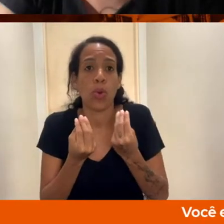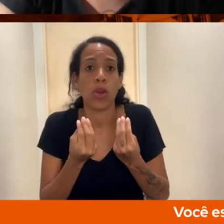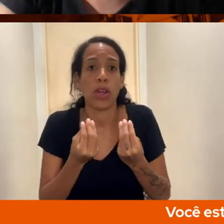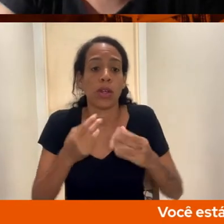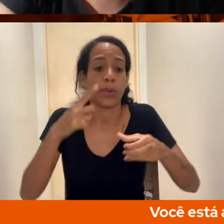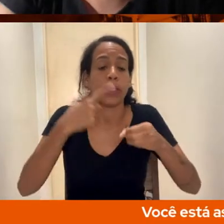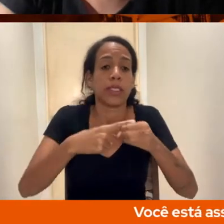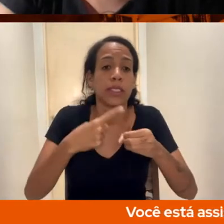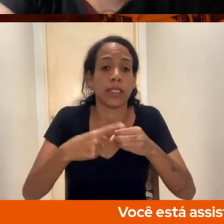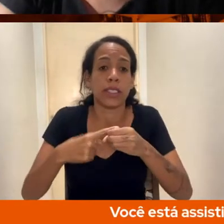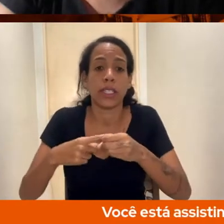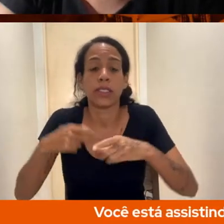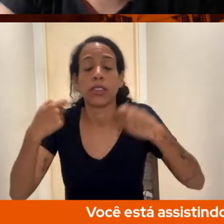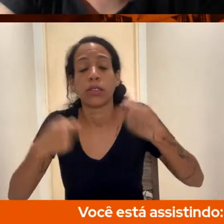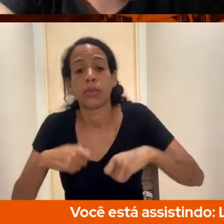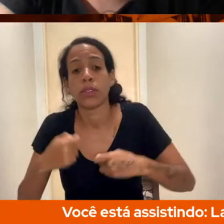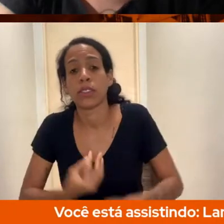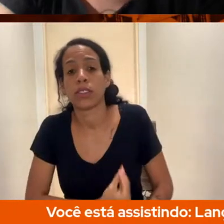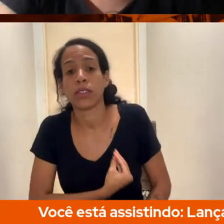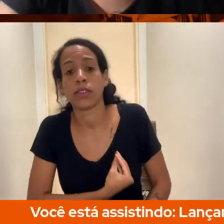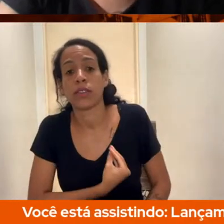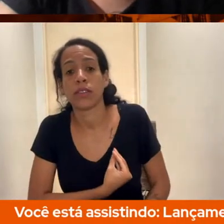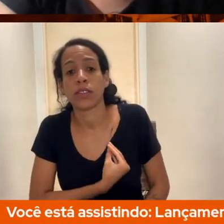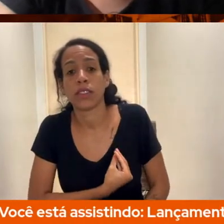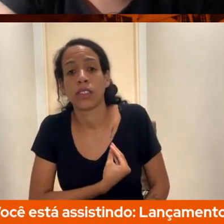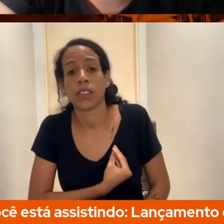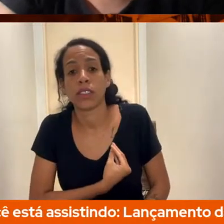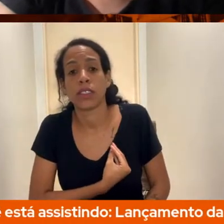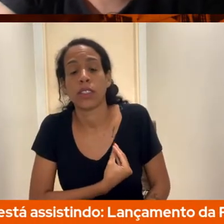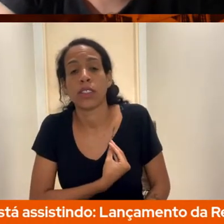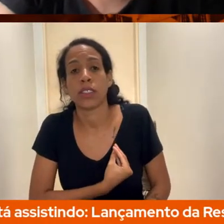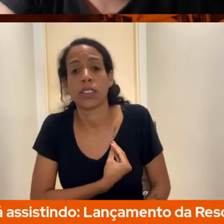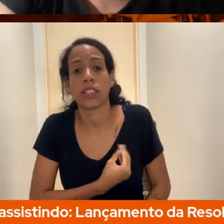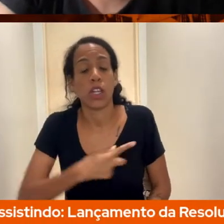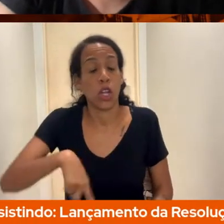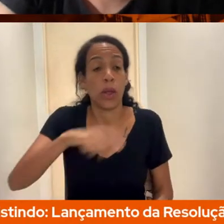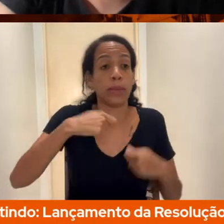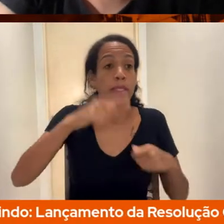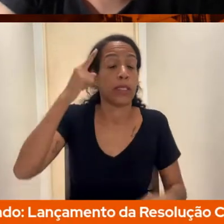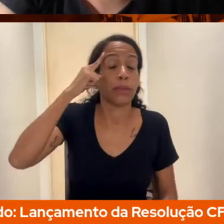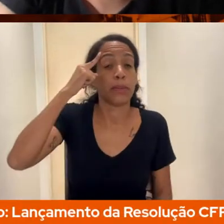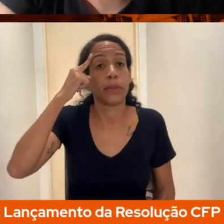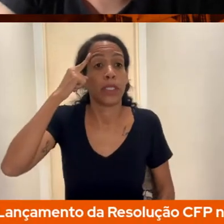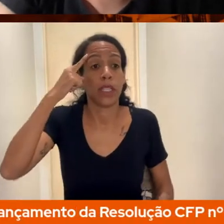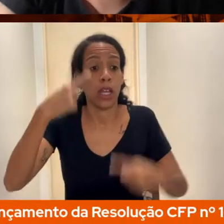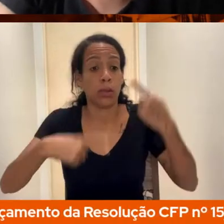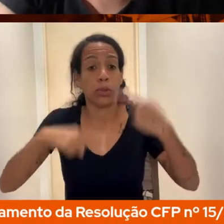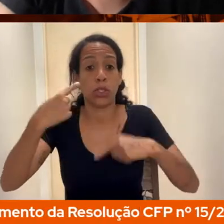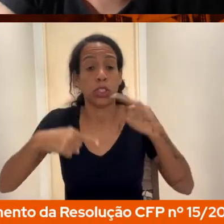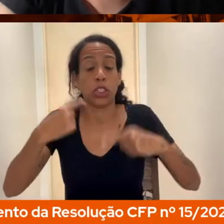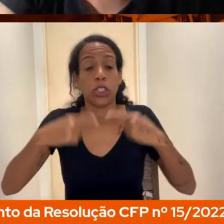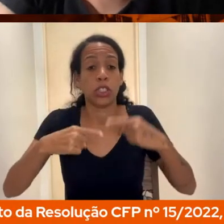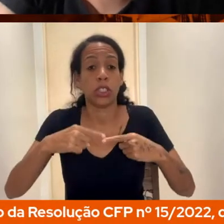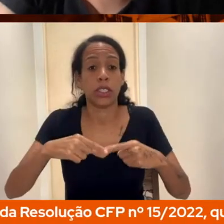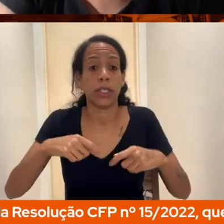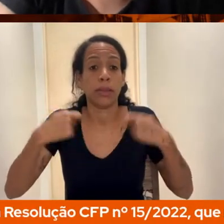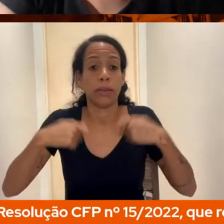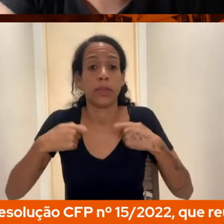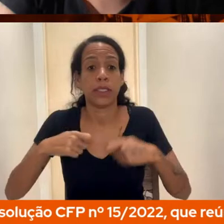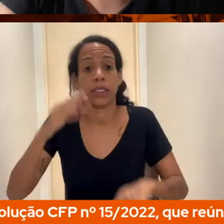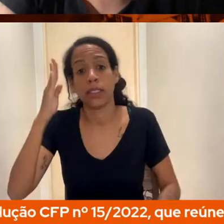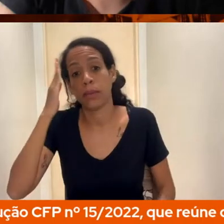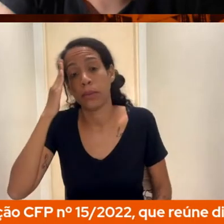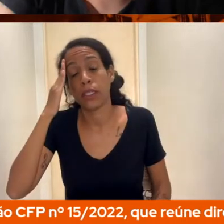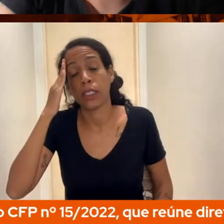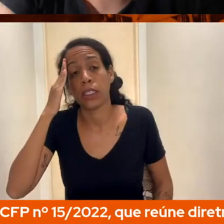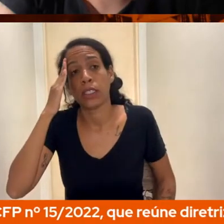têm tido com esse adolescente. Então, eu acho que para a gente pensar efetivamente numa política de socioeducação, a gente precisa pensar